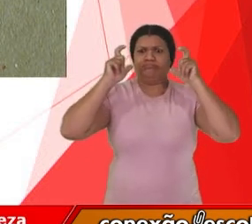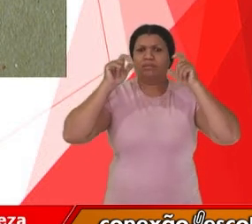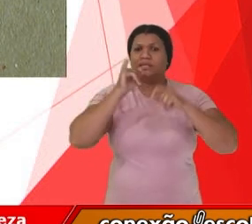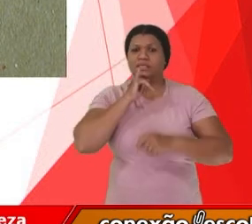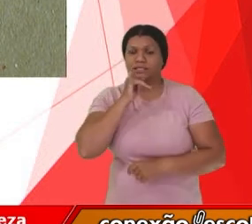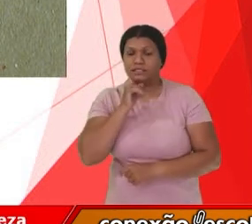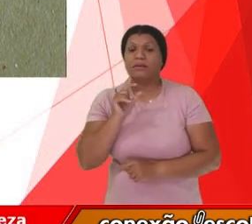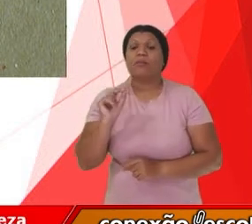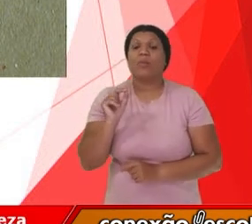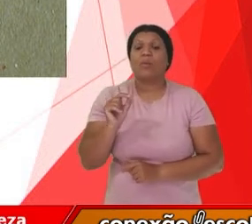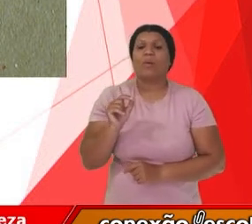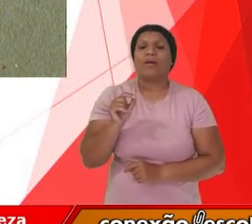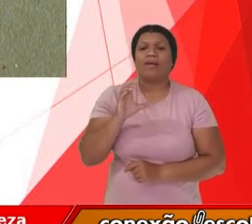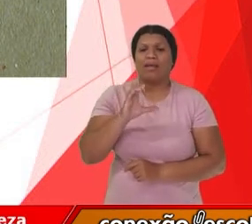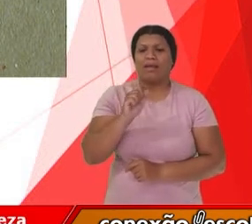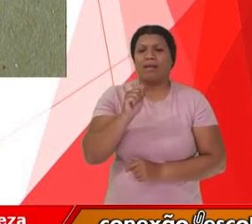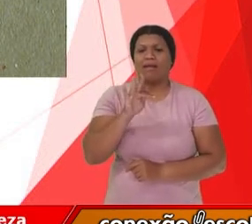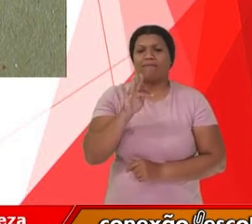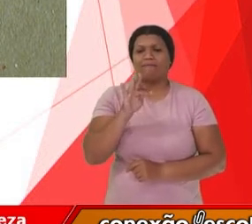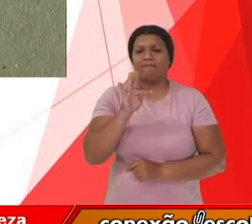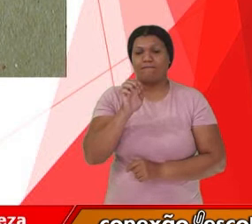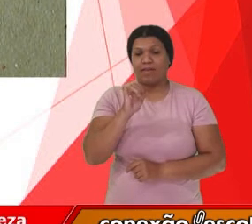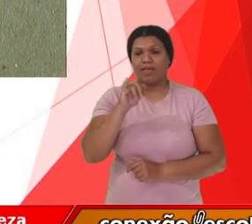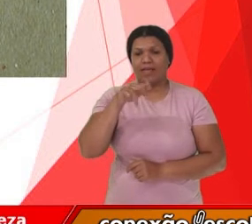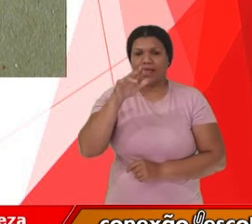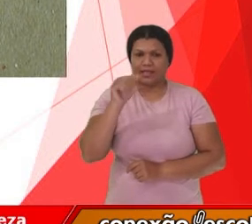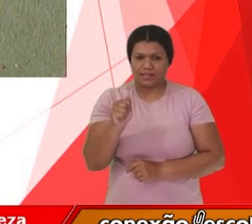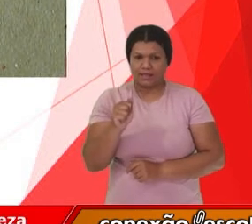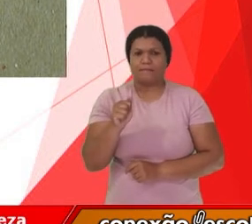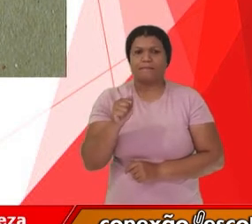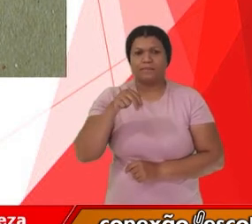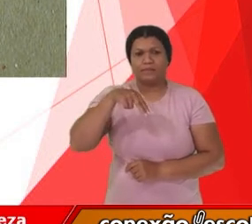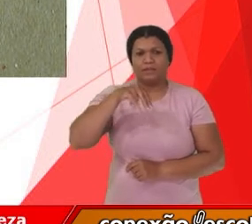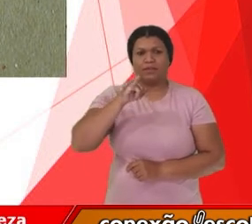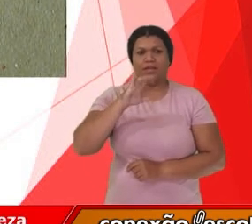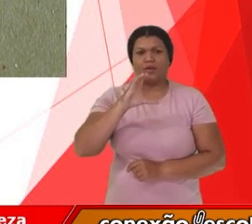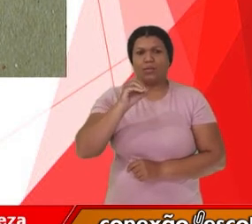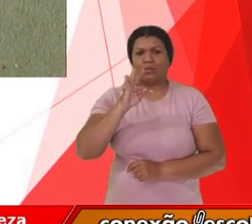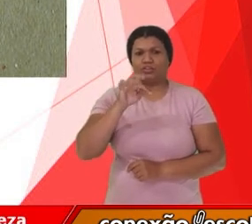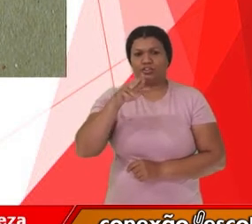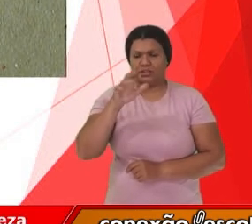cafeína, nicotina, cocaína, anfetamina.